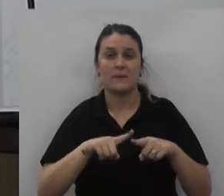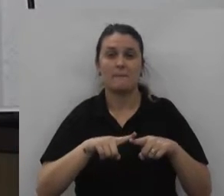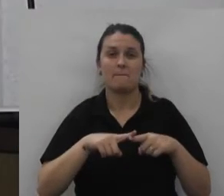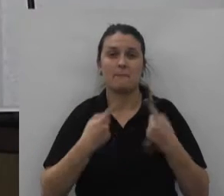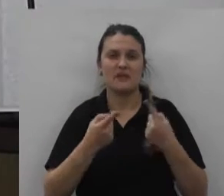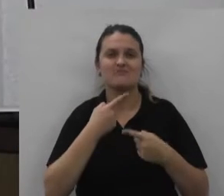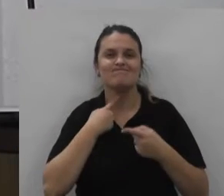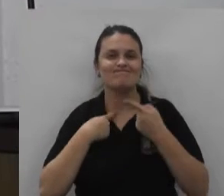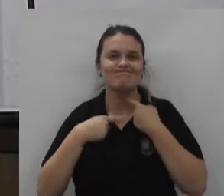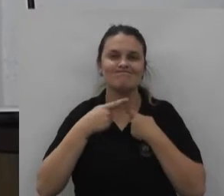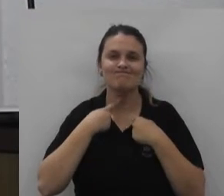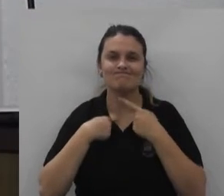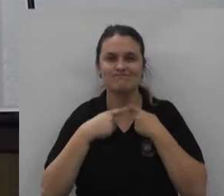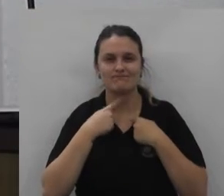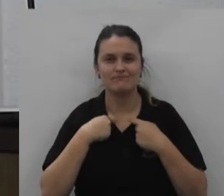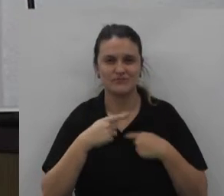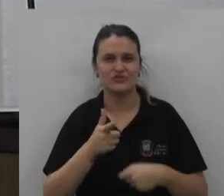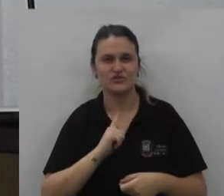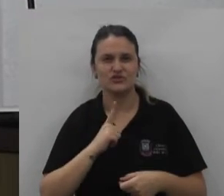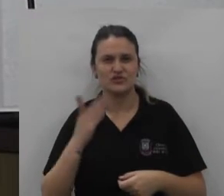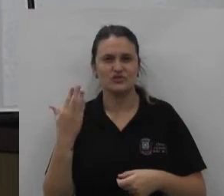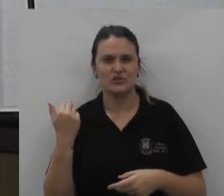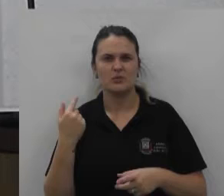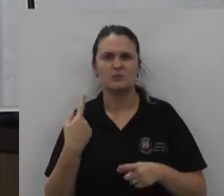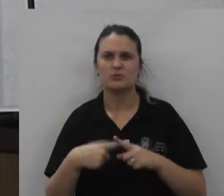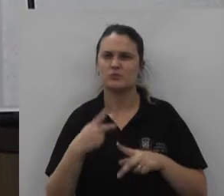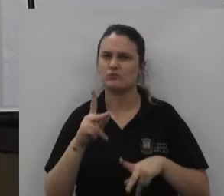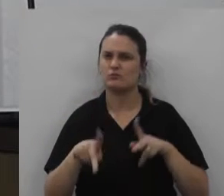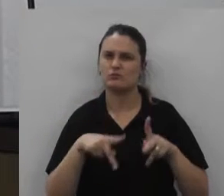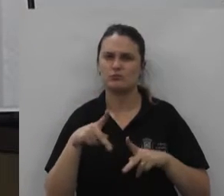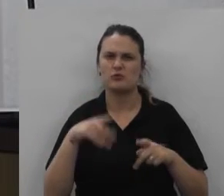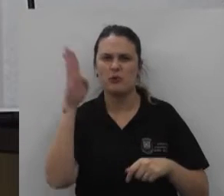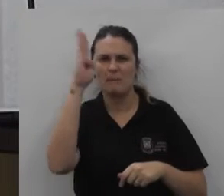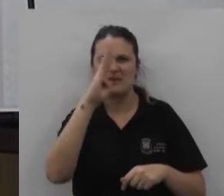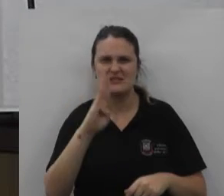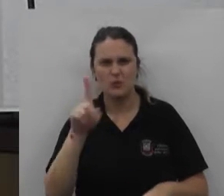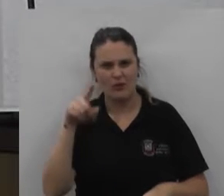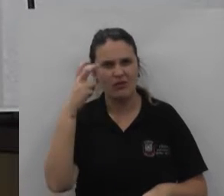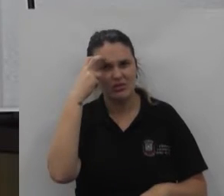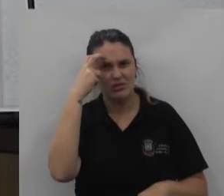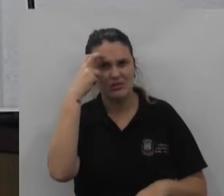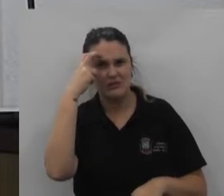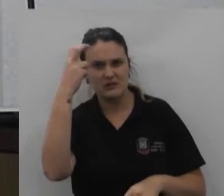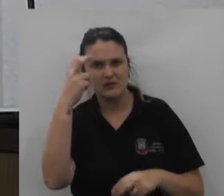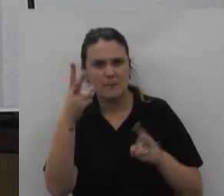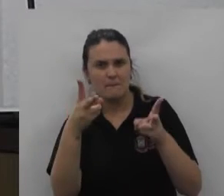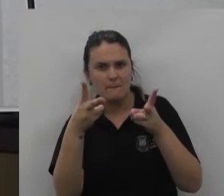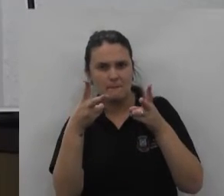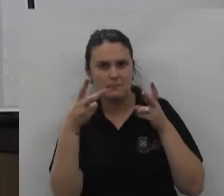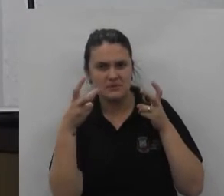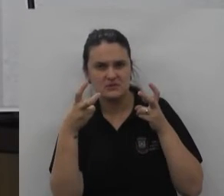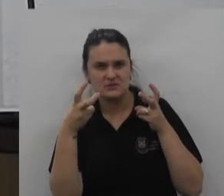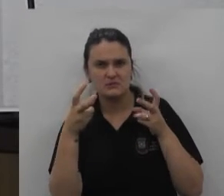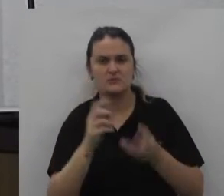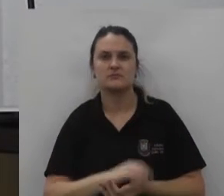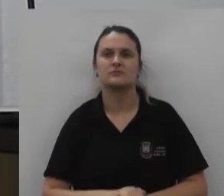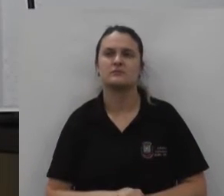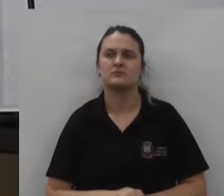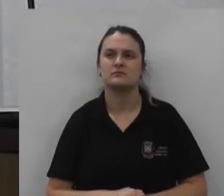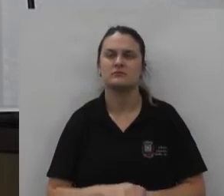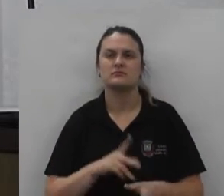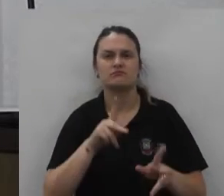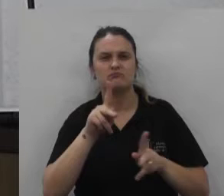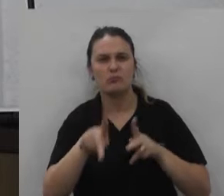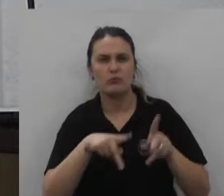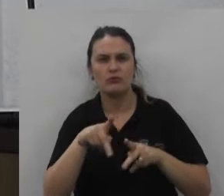a sede foi tão grande ao pote que o povo brasileiro, com a sua inteligência, percebeu em tempo.